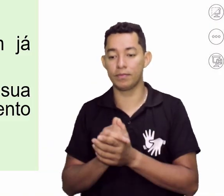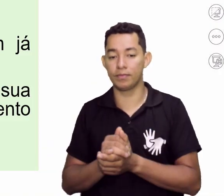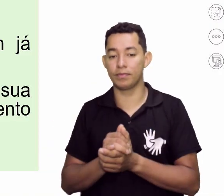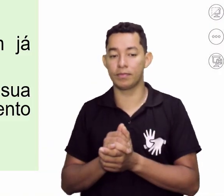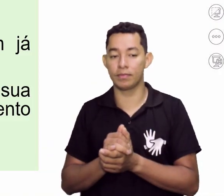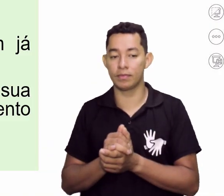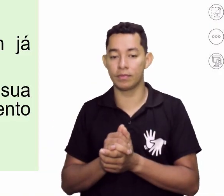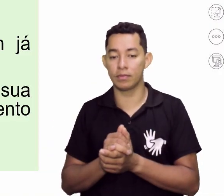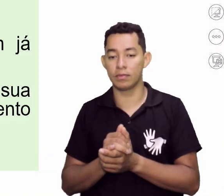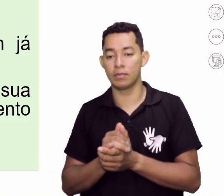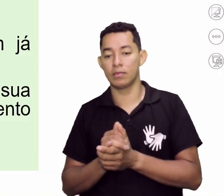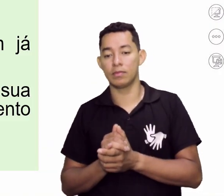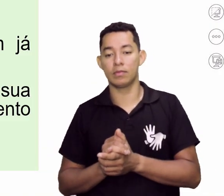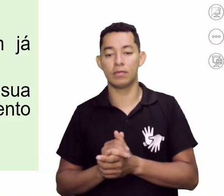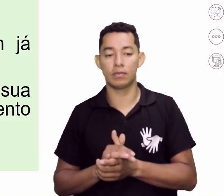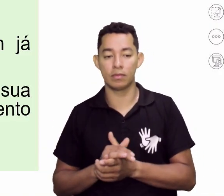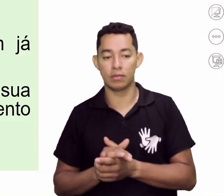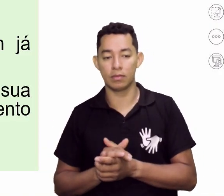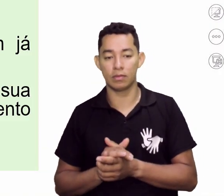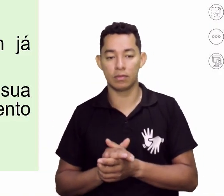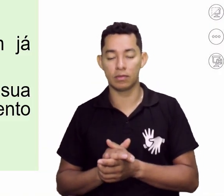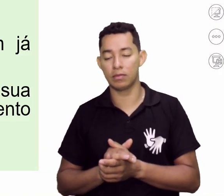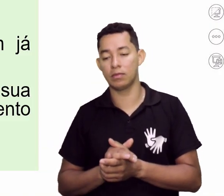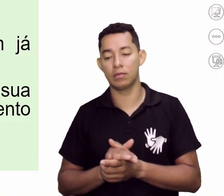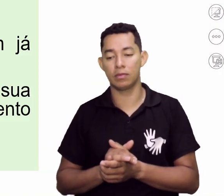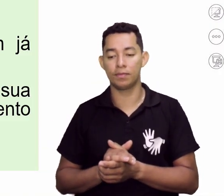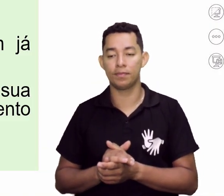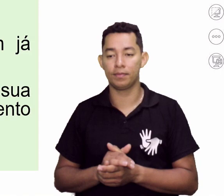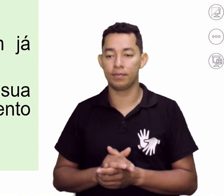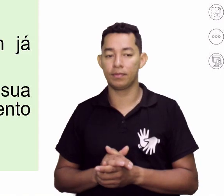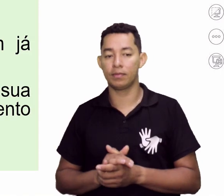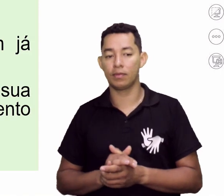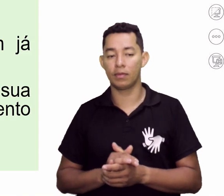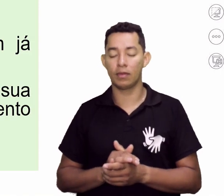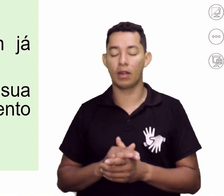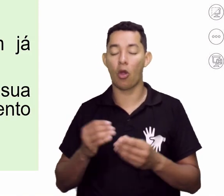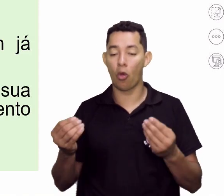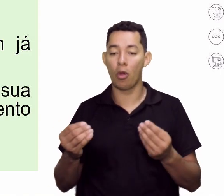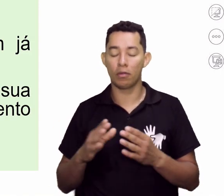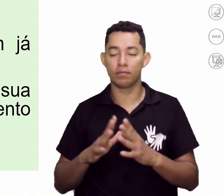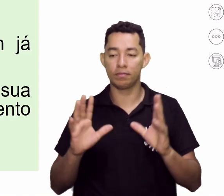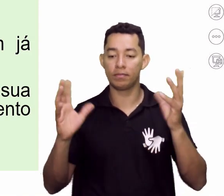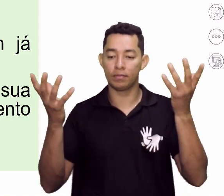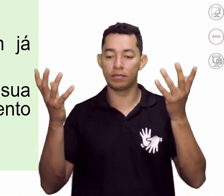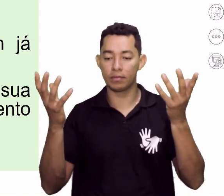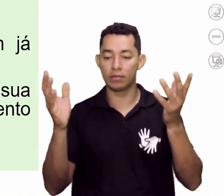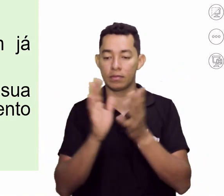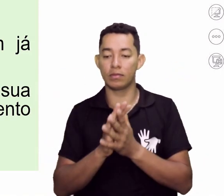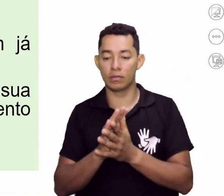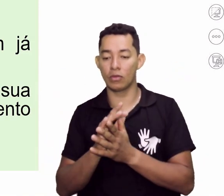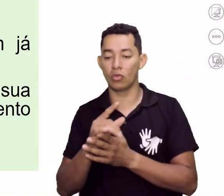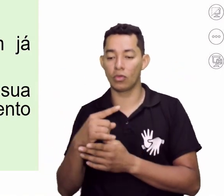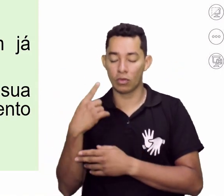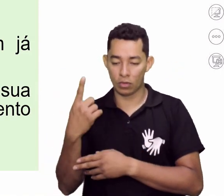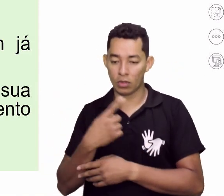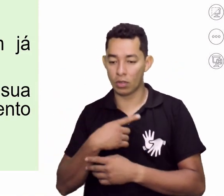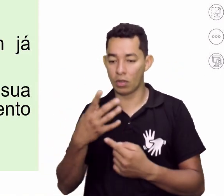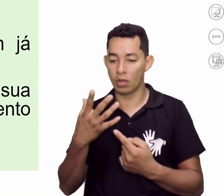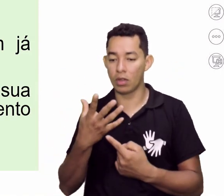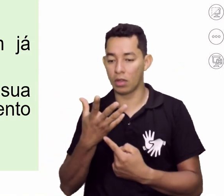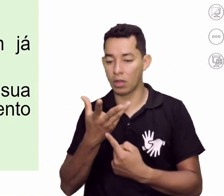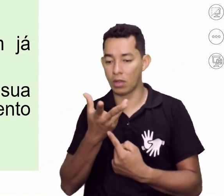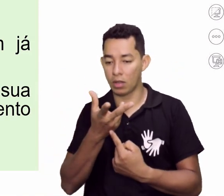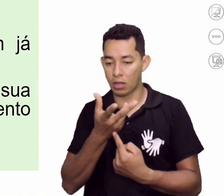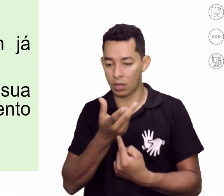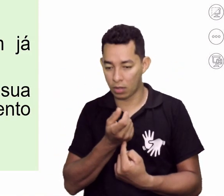Para oferecer, né, um espetáculo concebido e protagonizado pelo grande artista